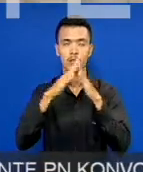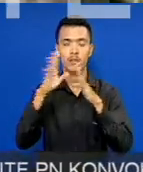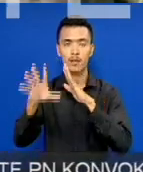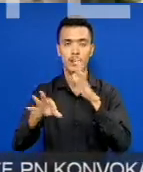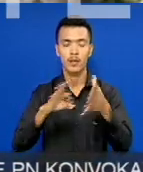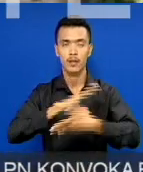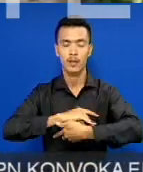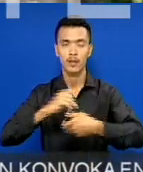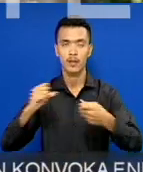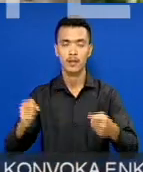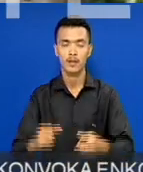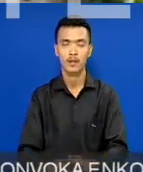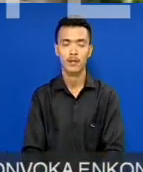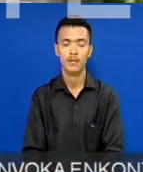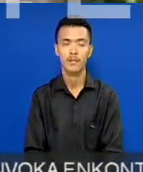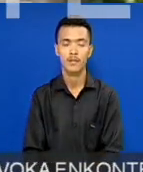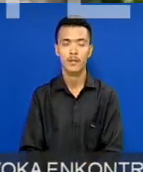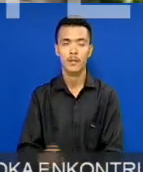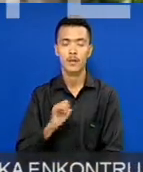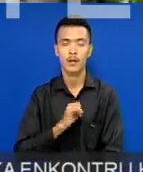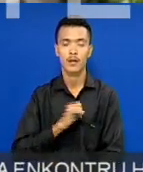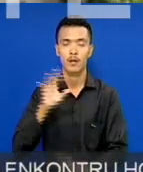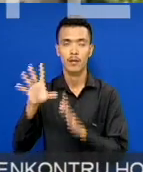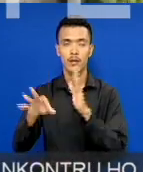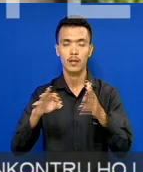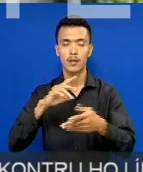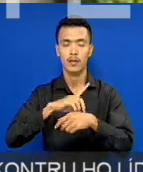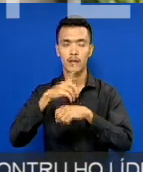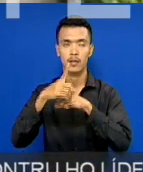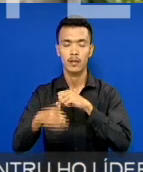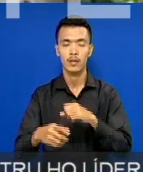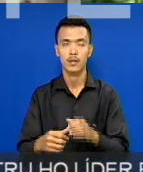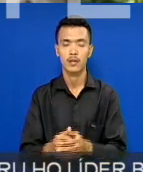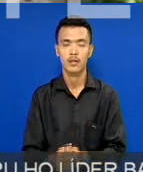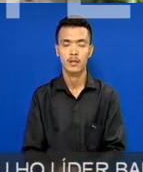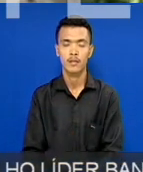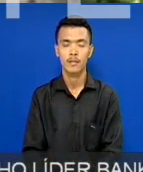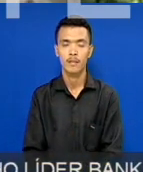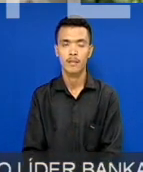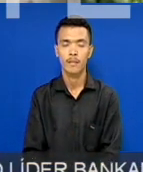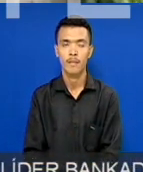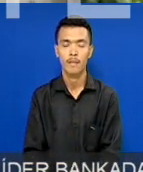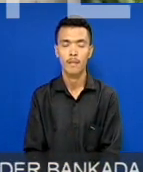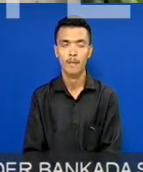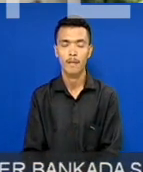stragus. Hau hetan desastre hanya uma makne nebe agora raung